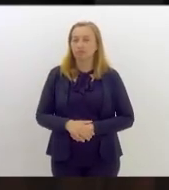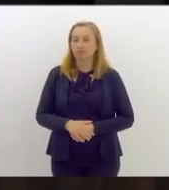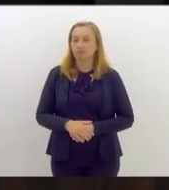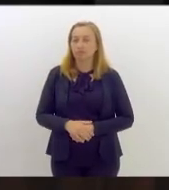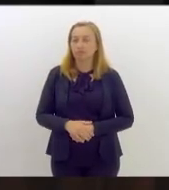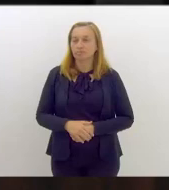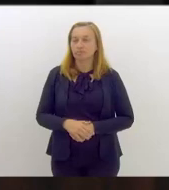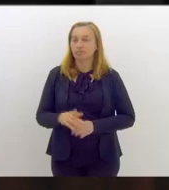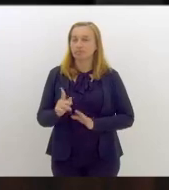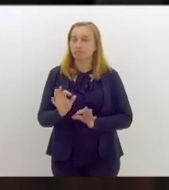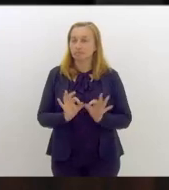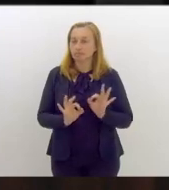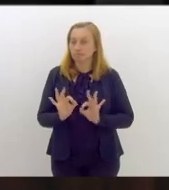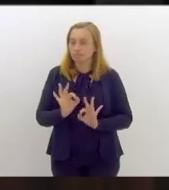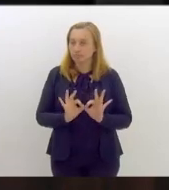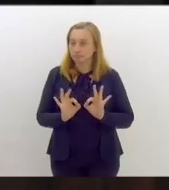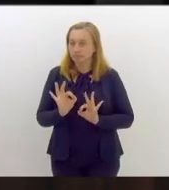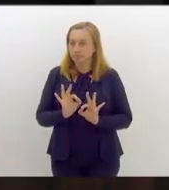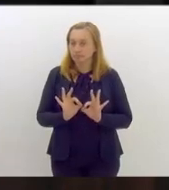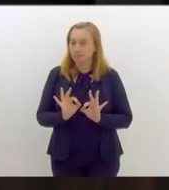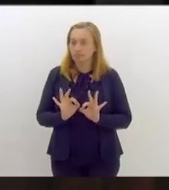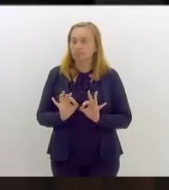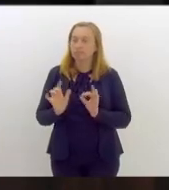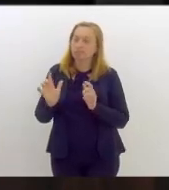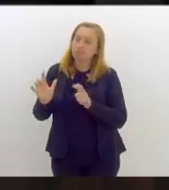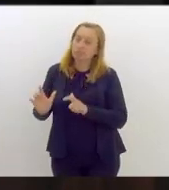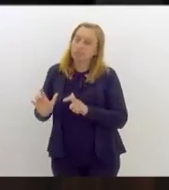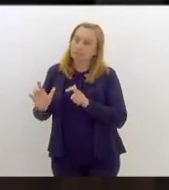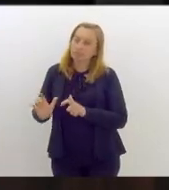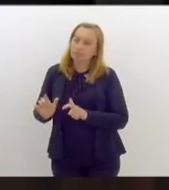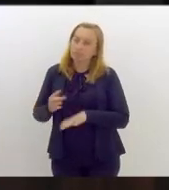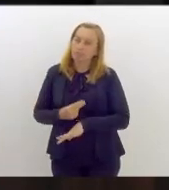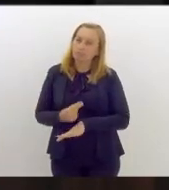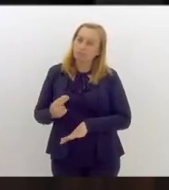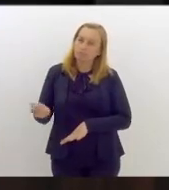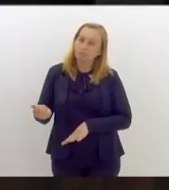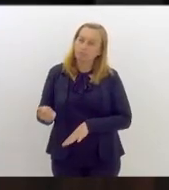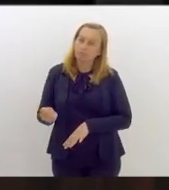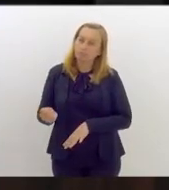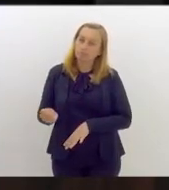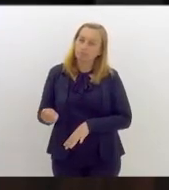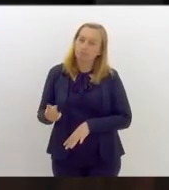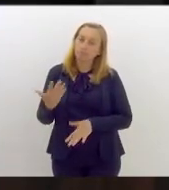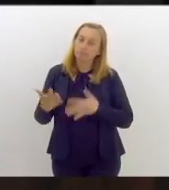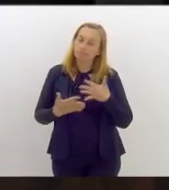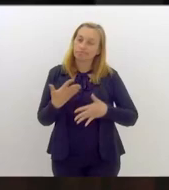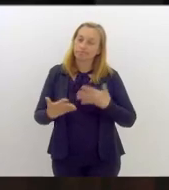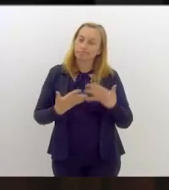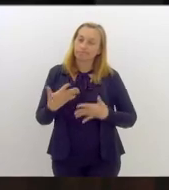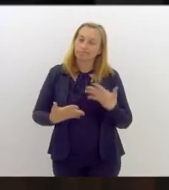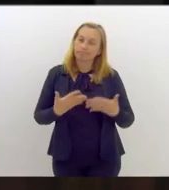dos projetos, né? E sair de lá muito animado.